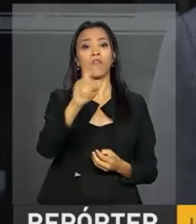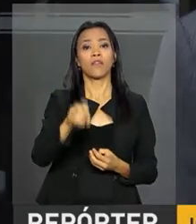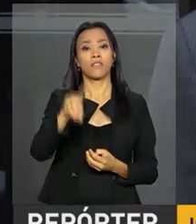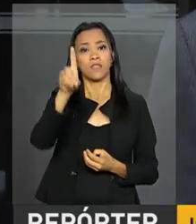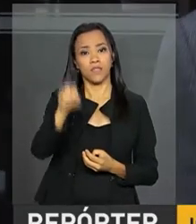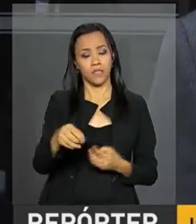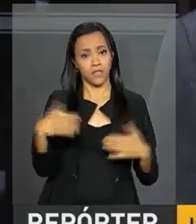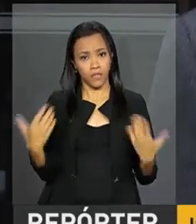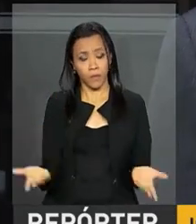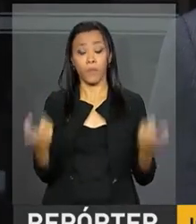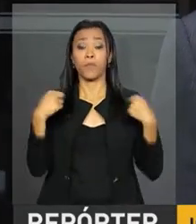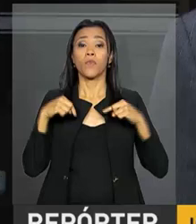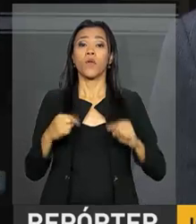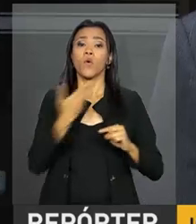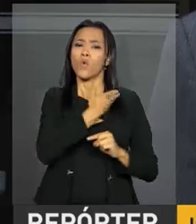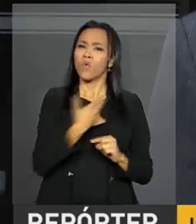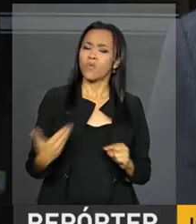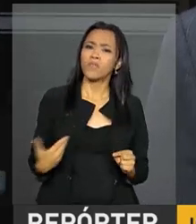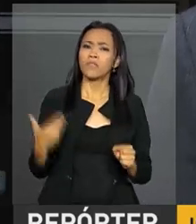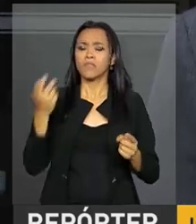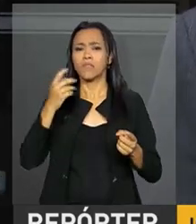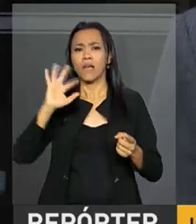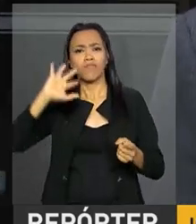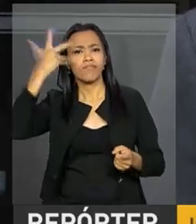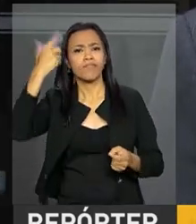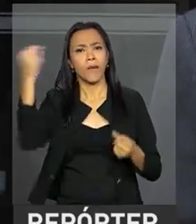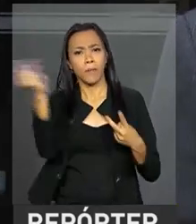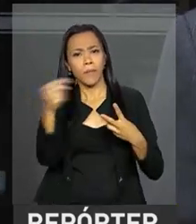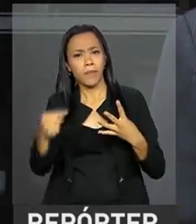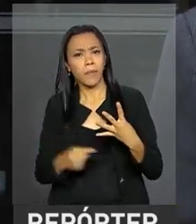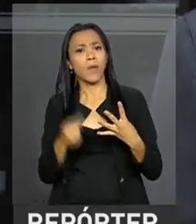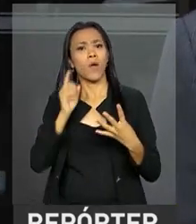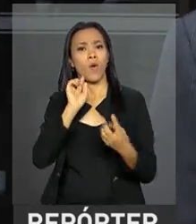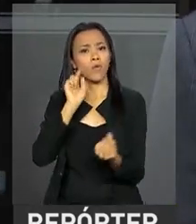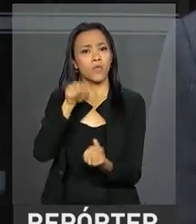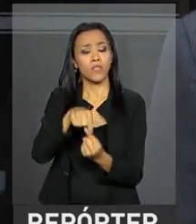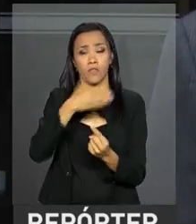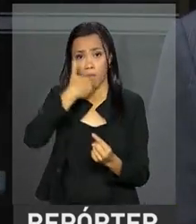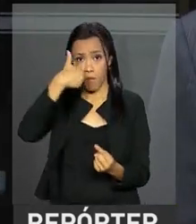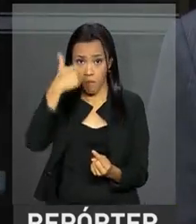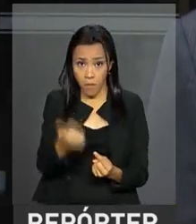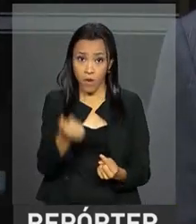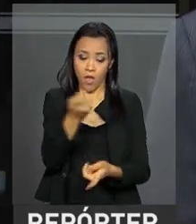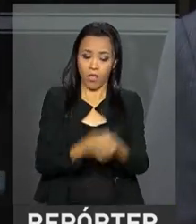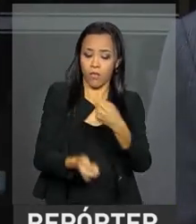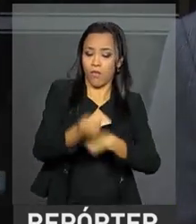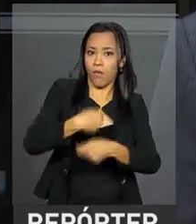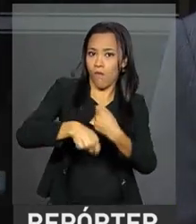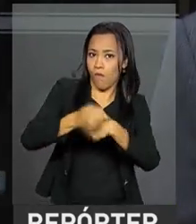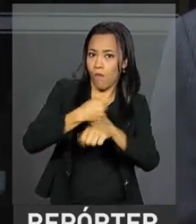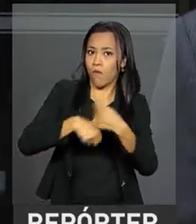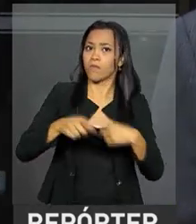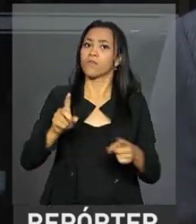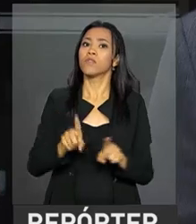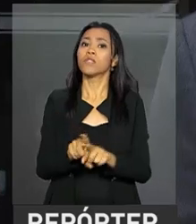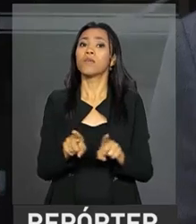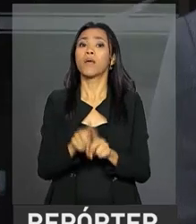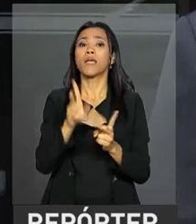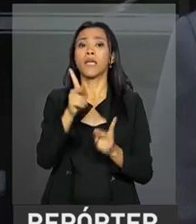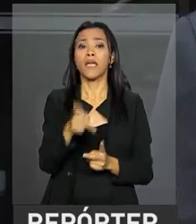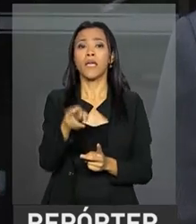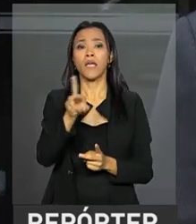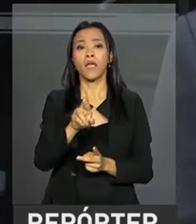uma série de medidas em várias frentes para melhorar o ambiente de negócios aumentar a produtividade e a